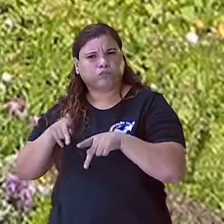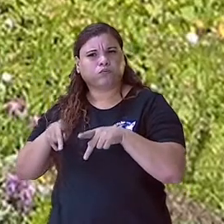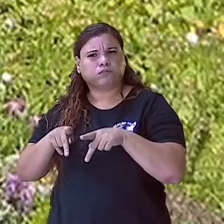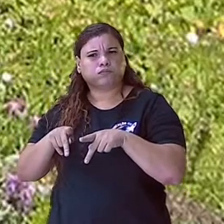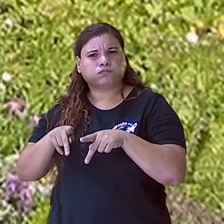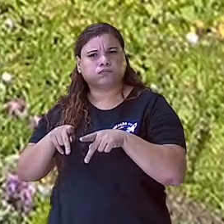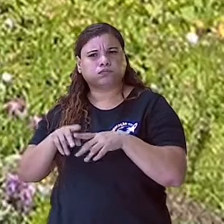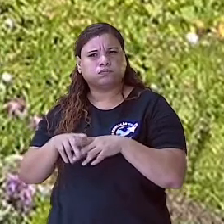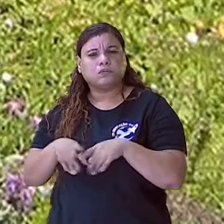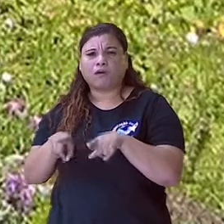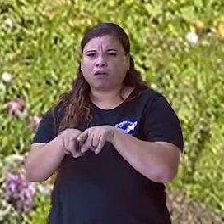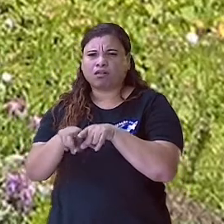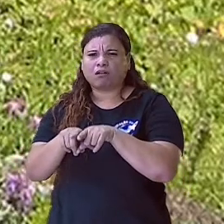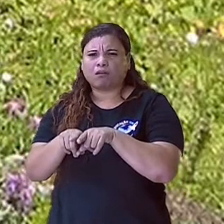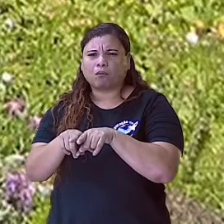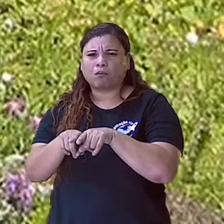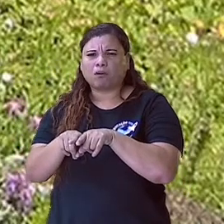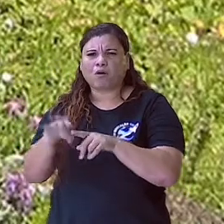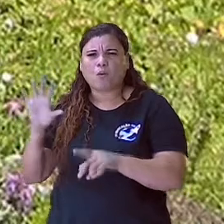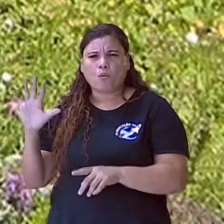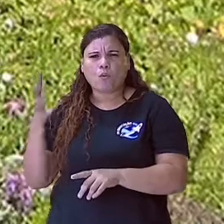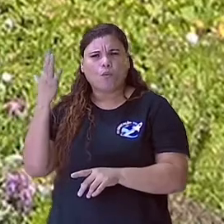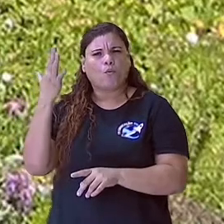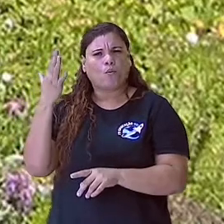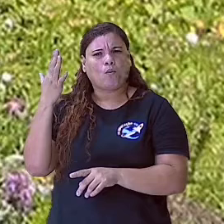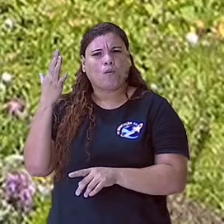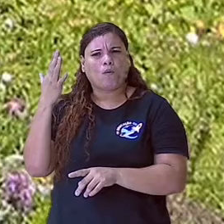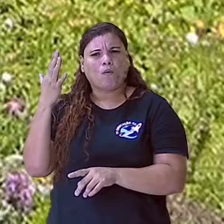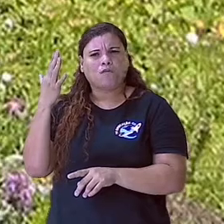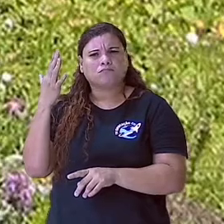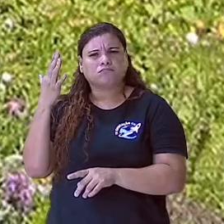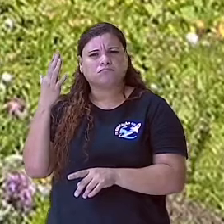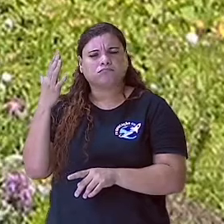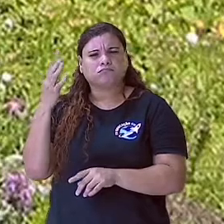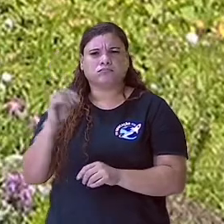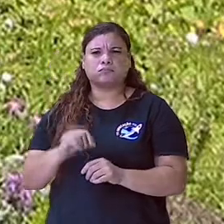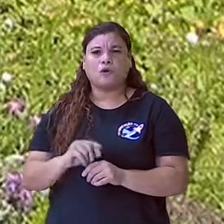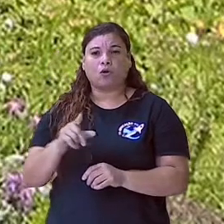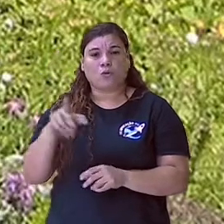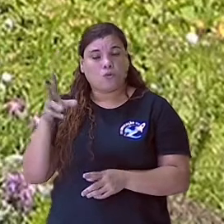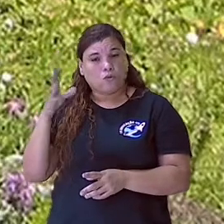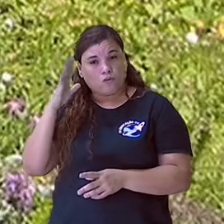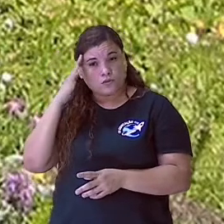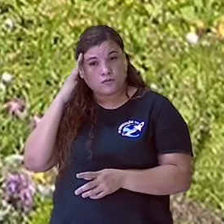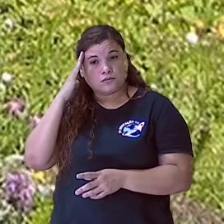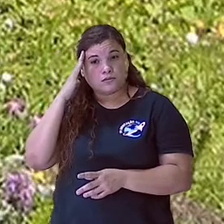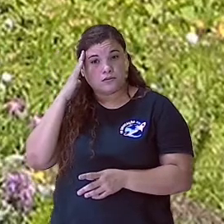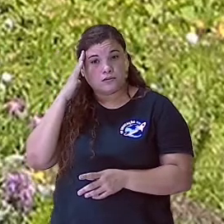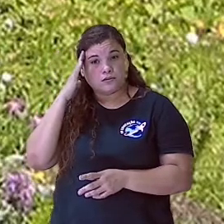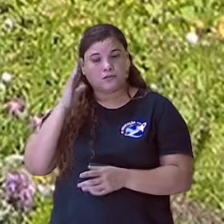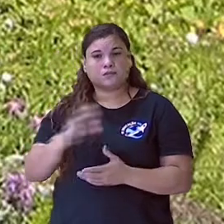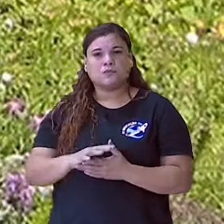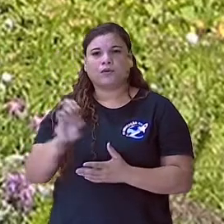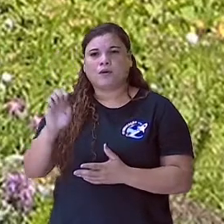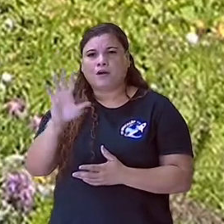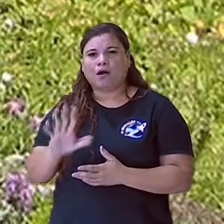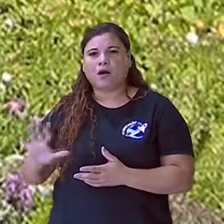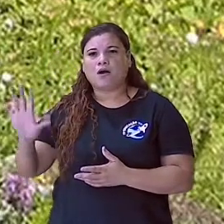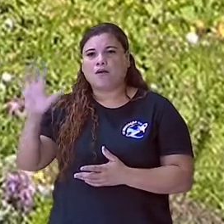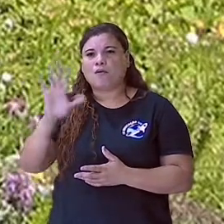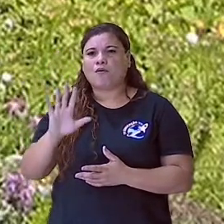polos são vazios demográficos, apesar da Europa ser o continente